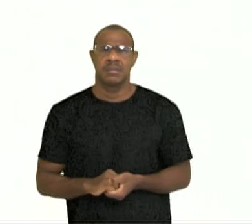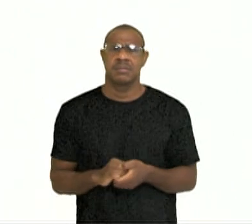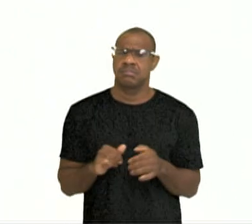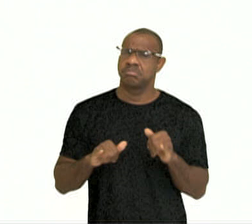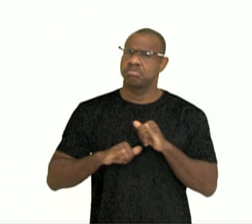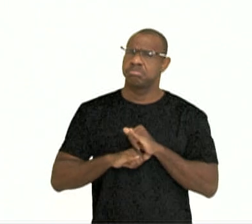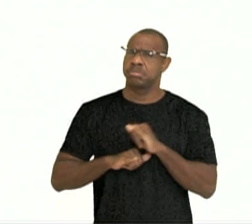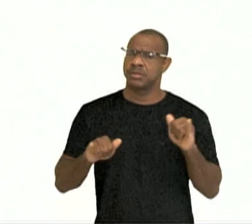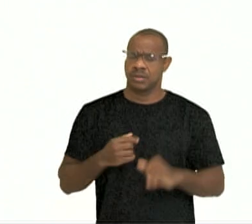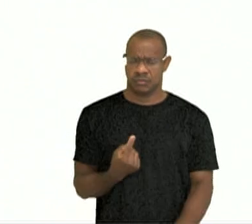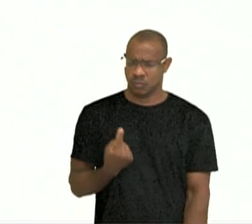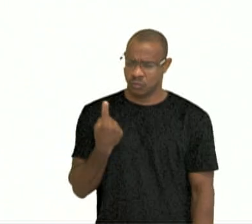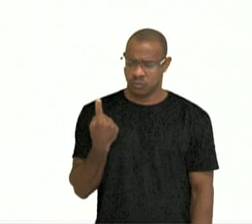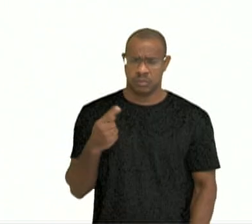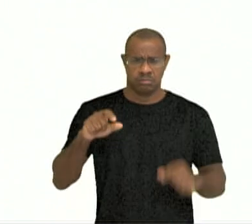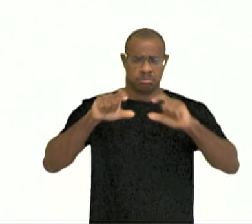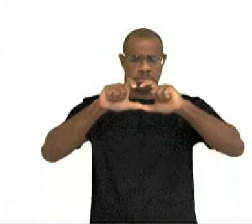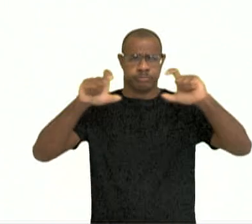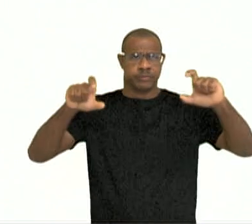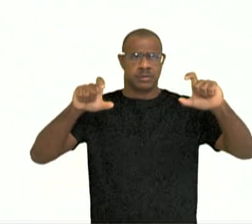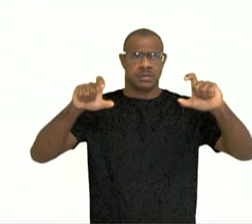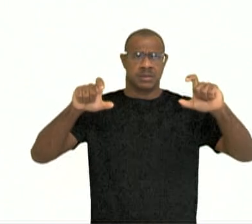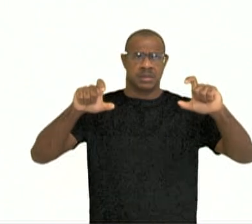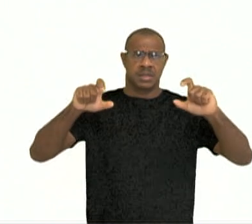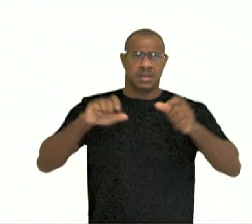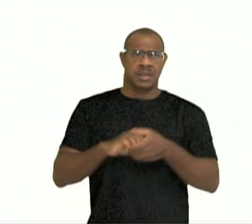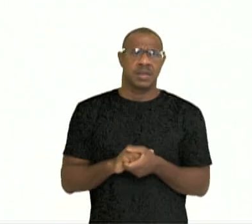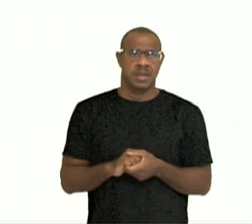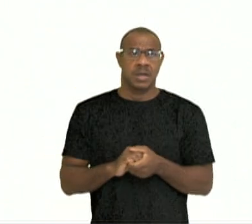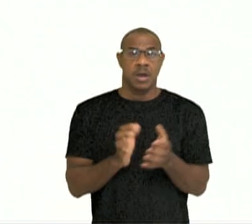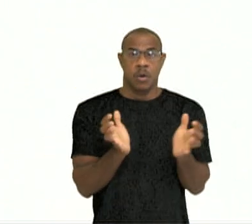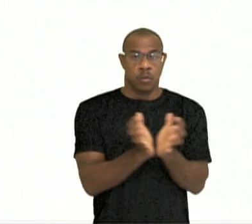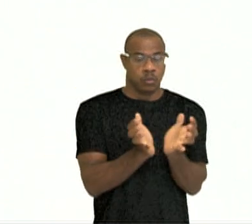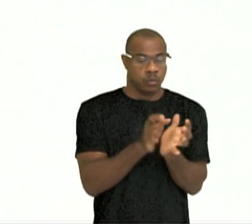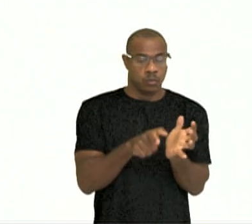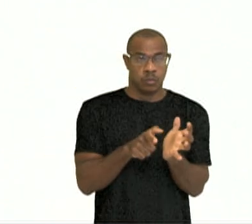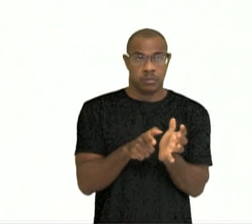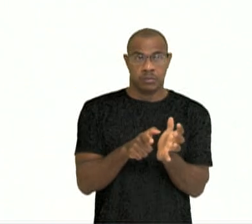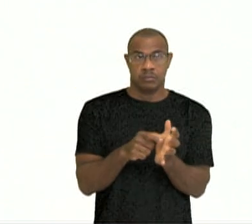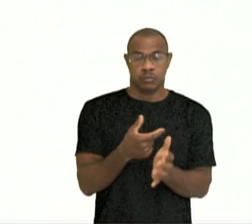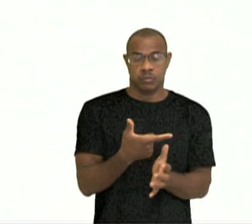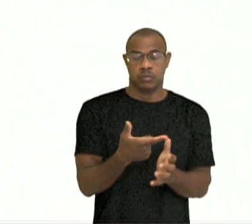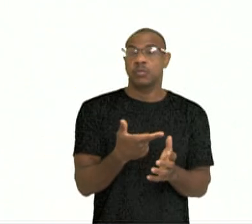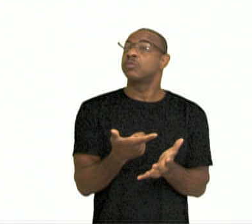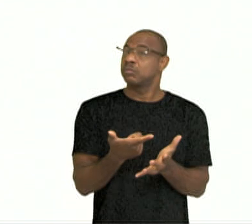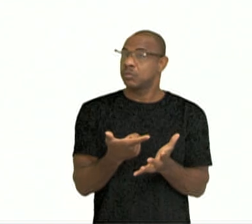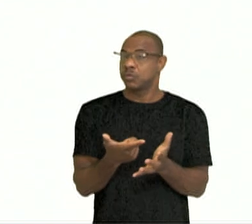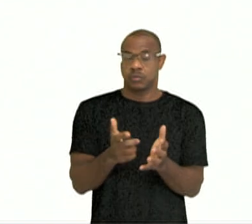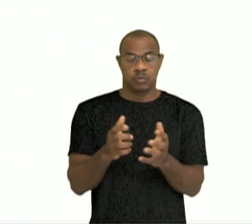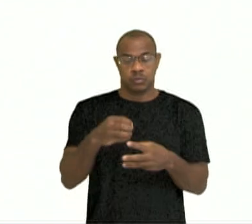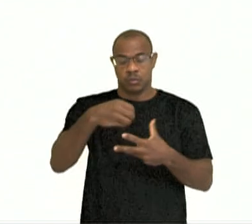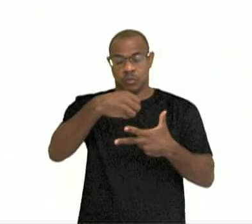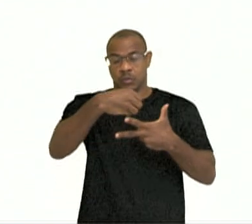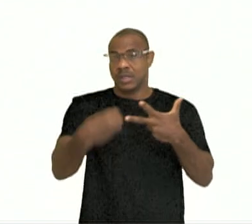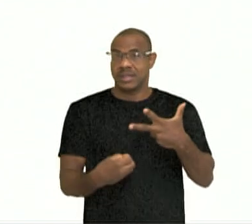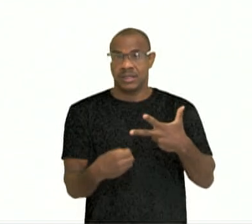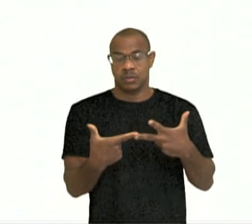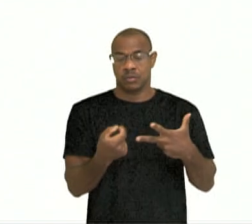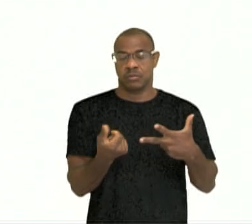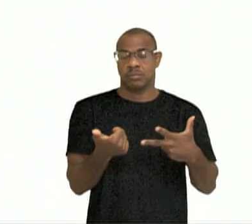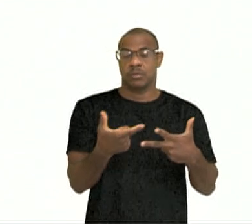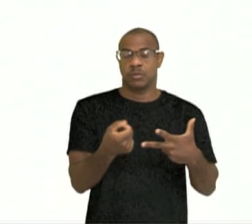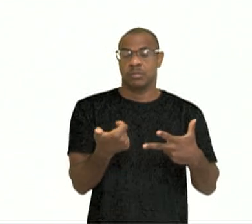Manchete 1. Metade dos candidatos do Enem 2019 fará prova pela primeira vez, diz INEP.